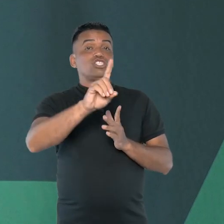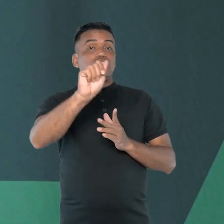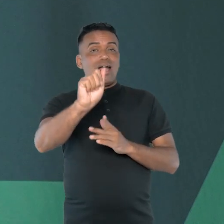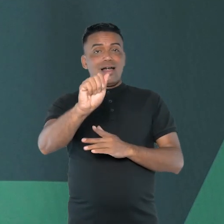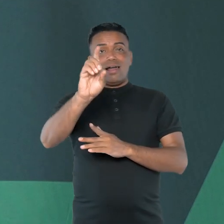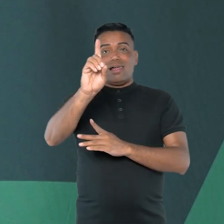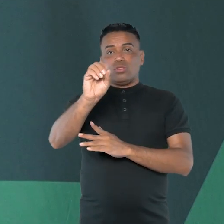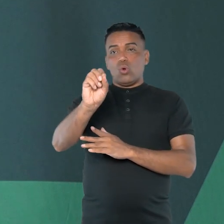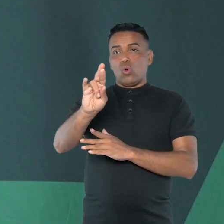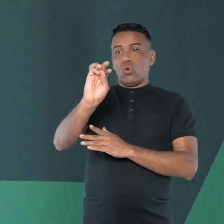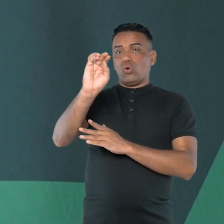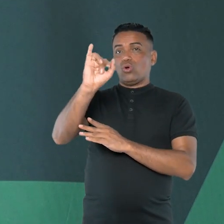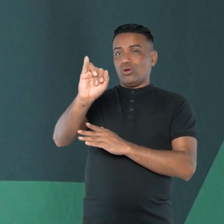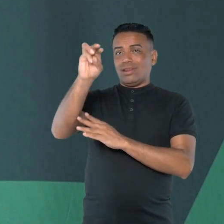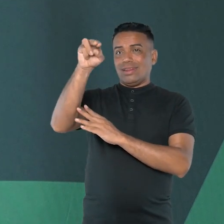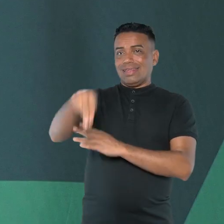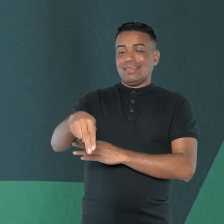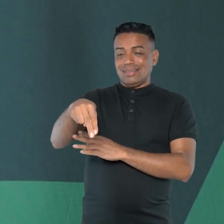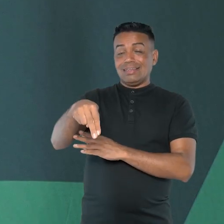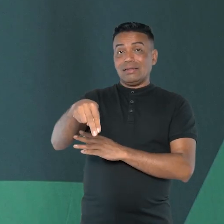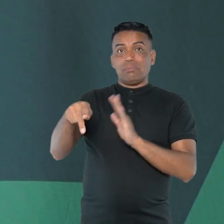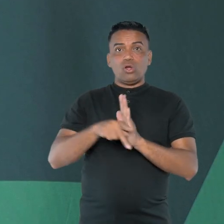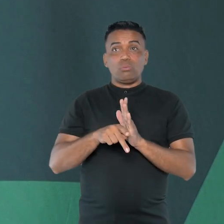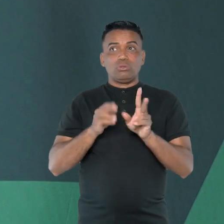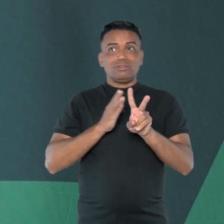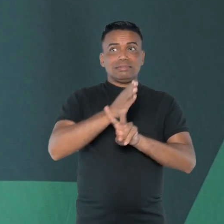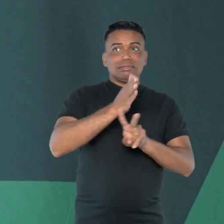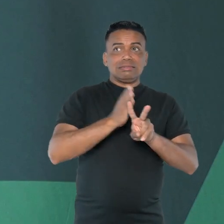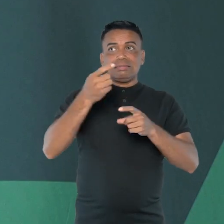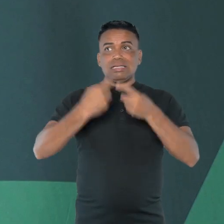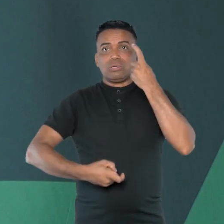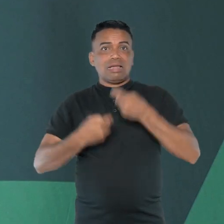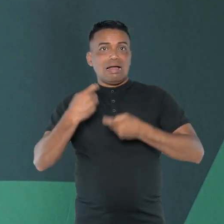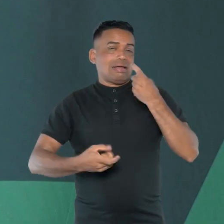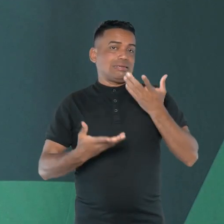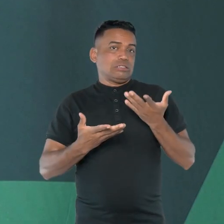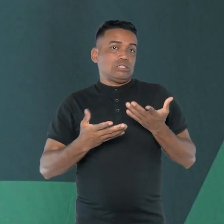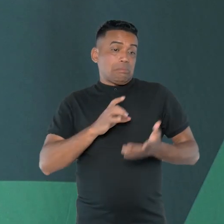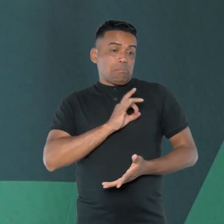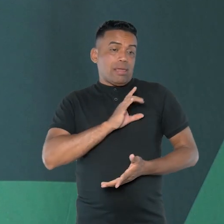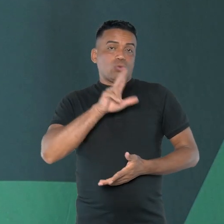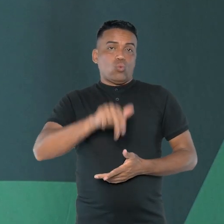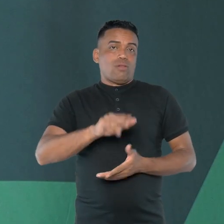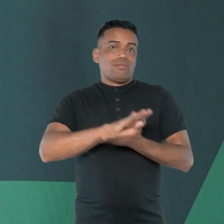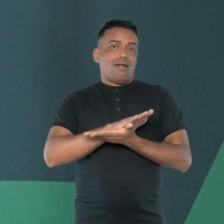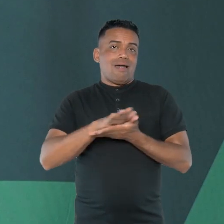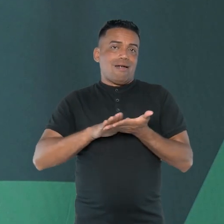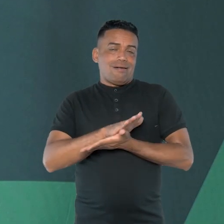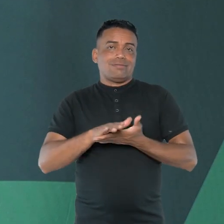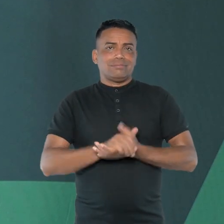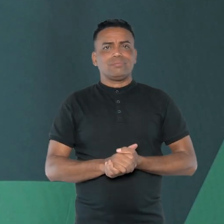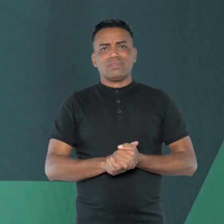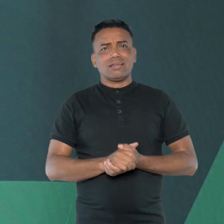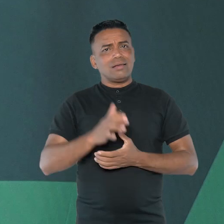mais fascinante, pela condição trazida pela sexualidade ambígua e inigualável desse temor. Aspas. Seria um estouro,